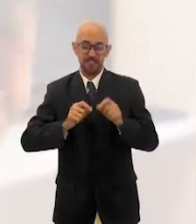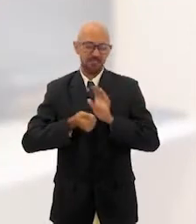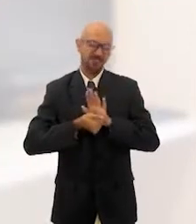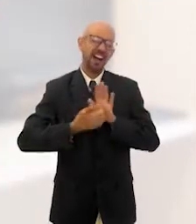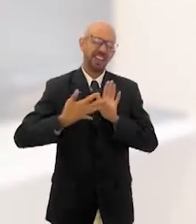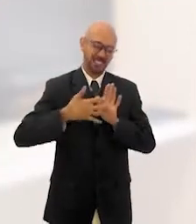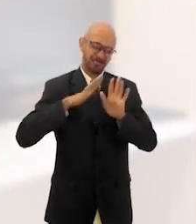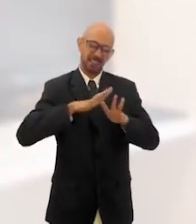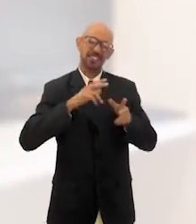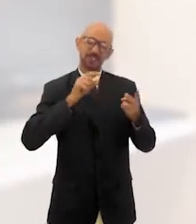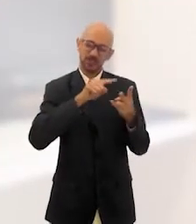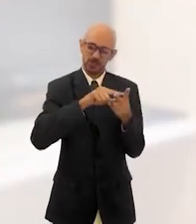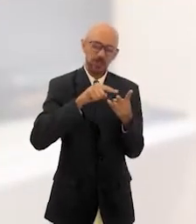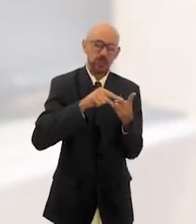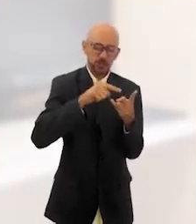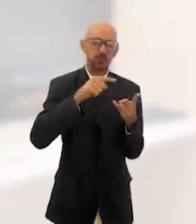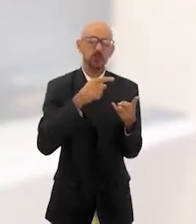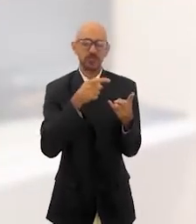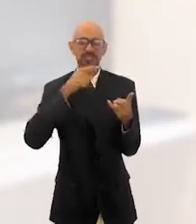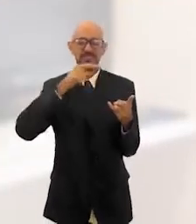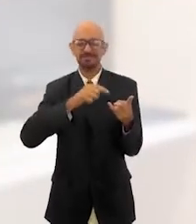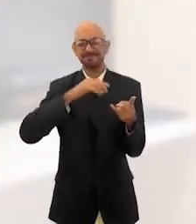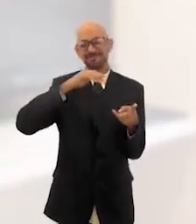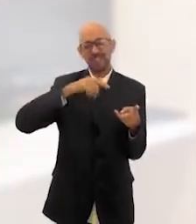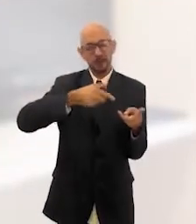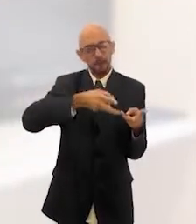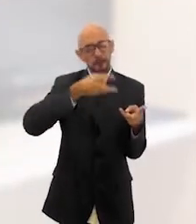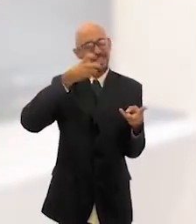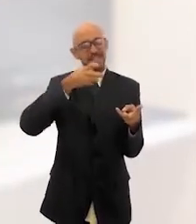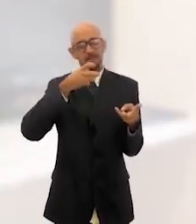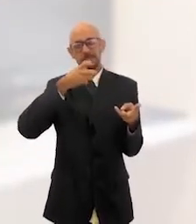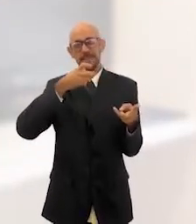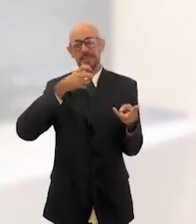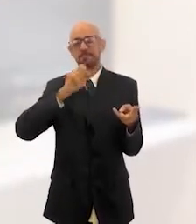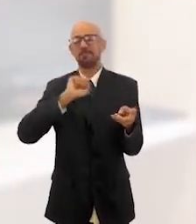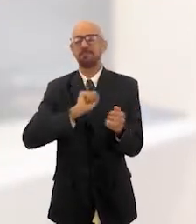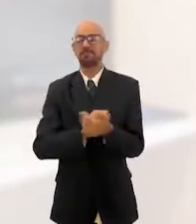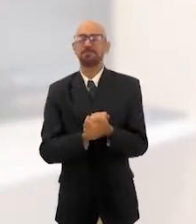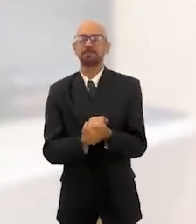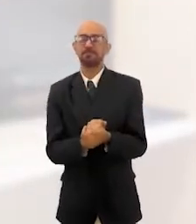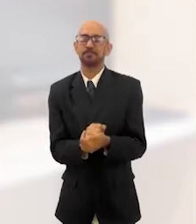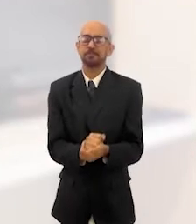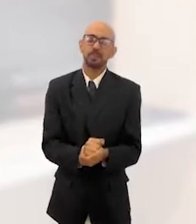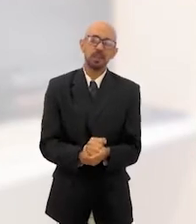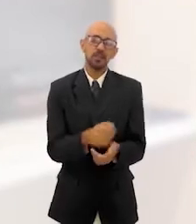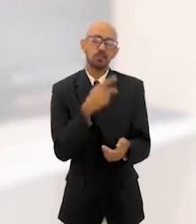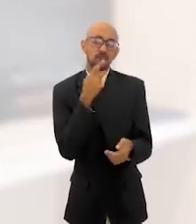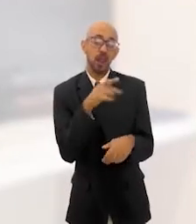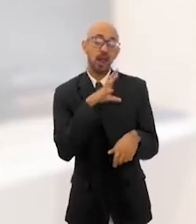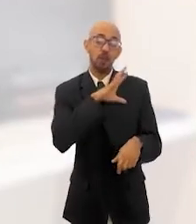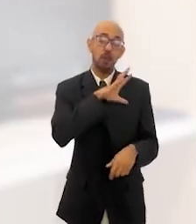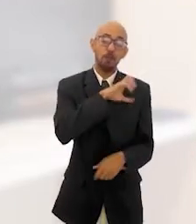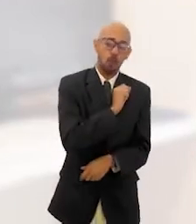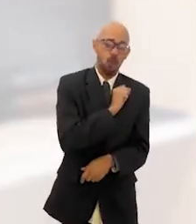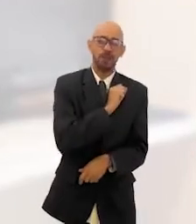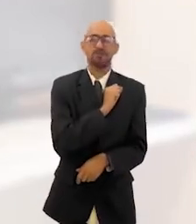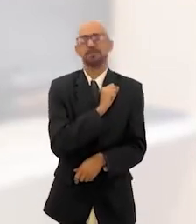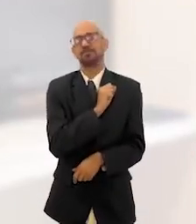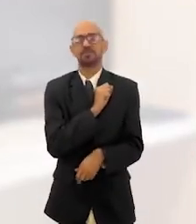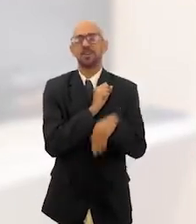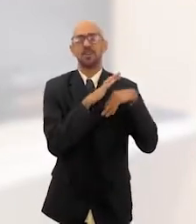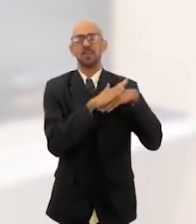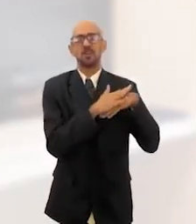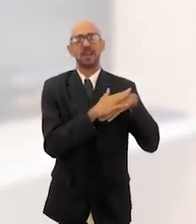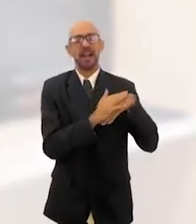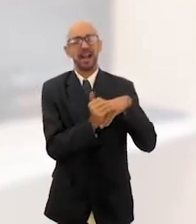muitas coisas, mas duas que eu peguei assim para cutucar um pouquinho mais. De você falar o amor,